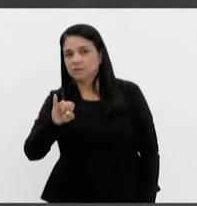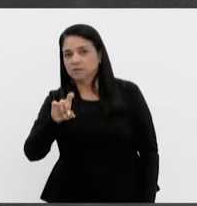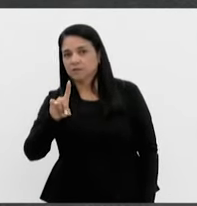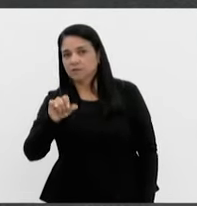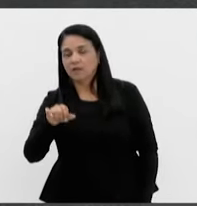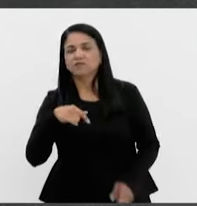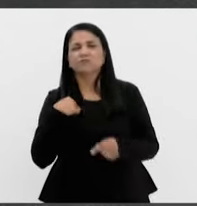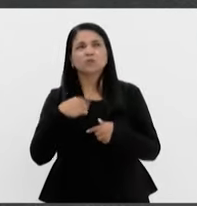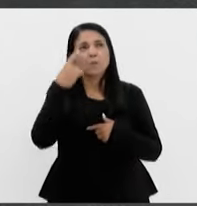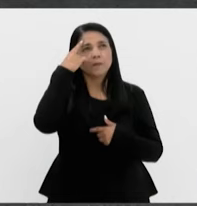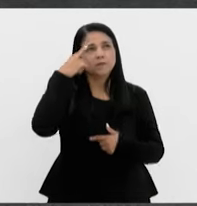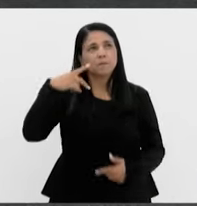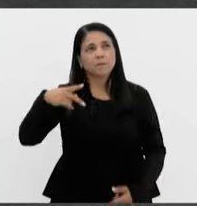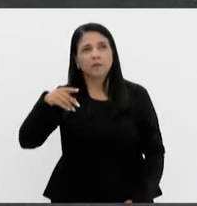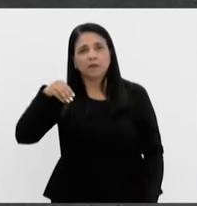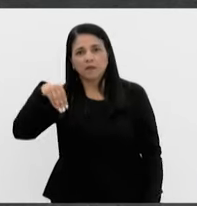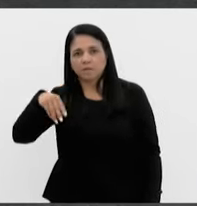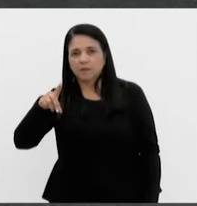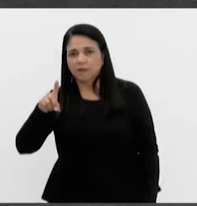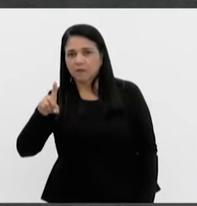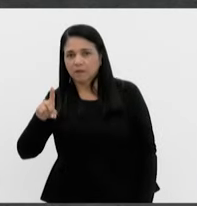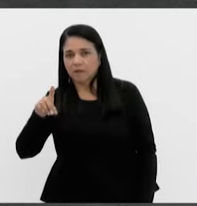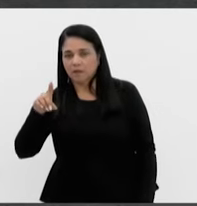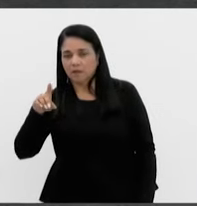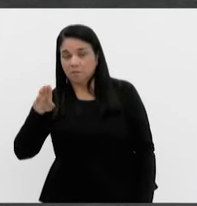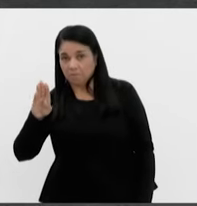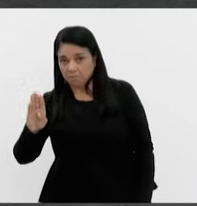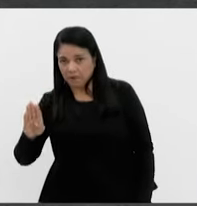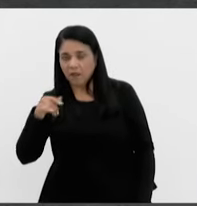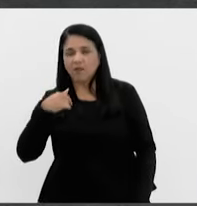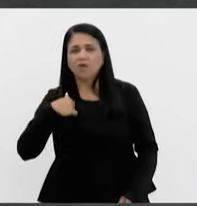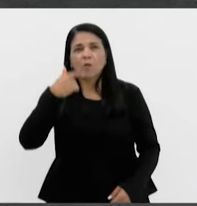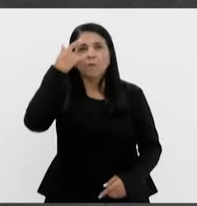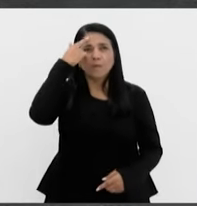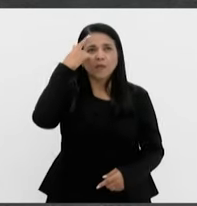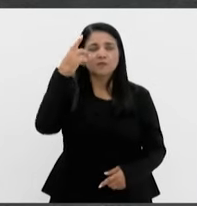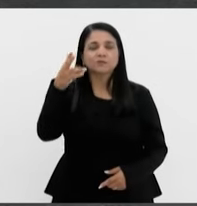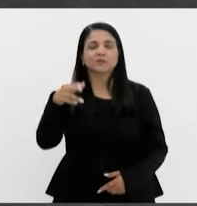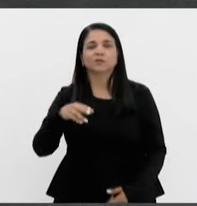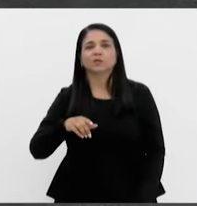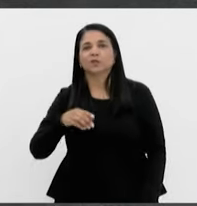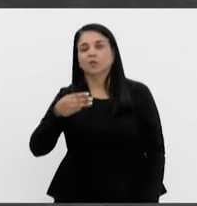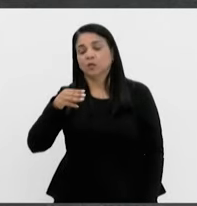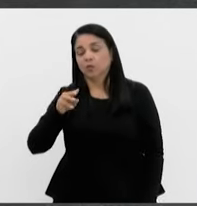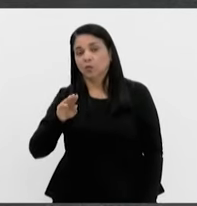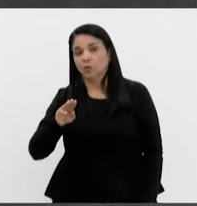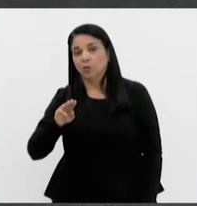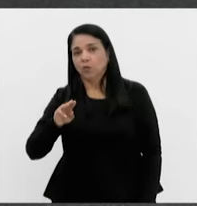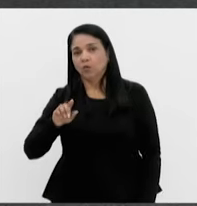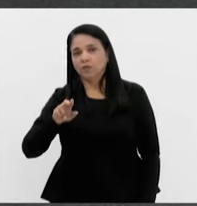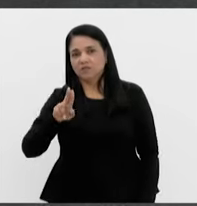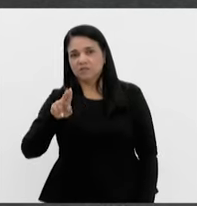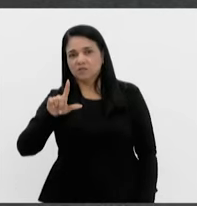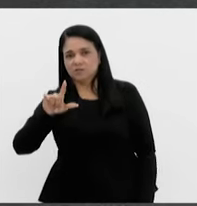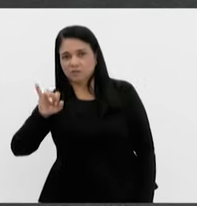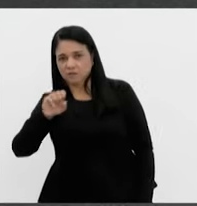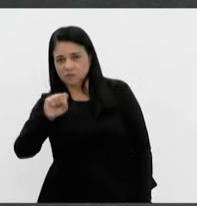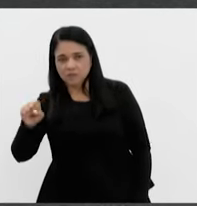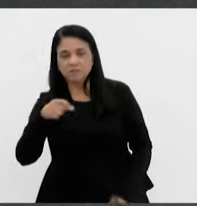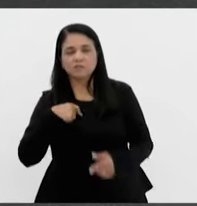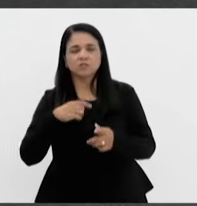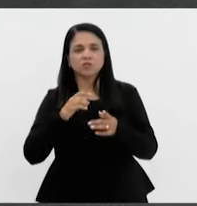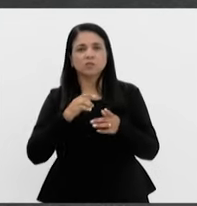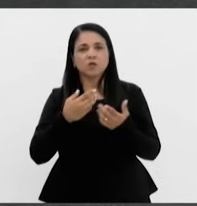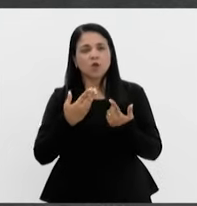Guimarães no papel que o MDB jogou contra a a ditadura e pela democratização e eu acho que tudo